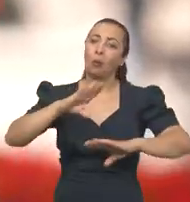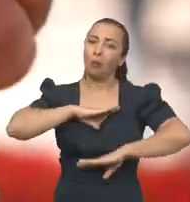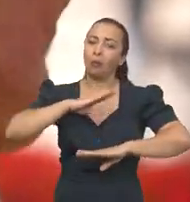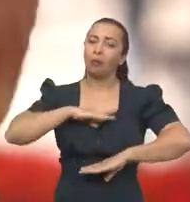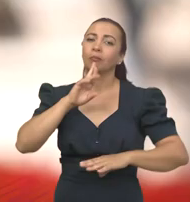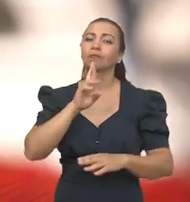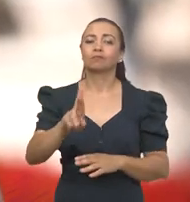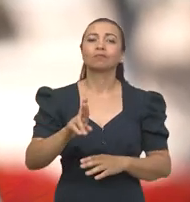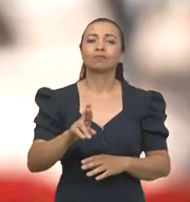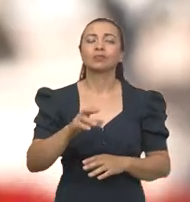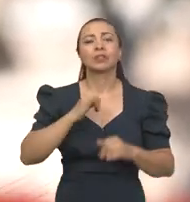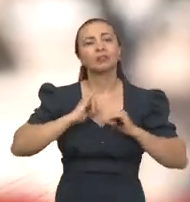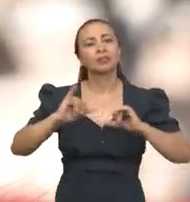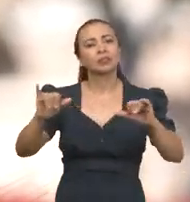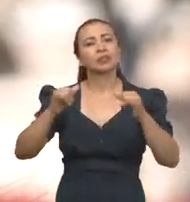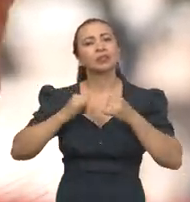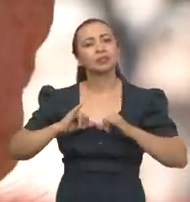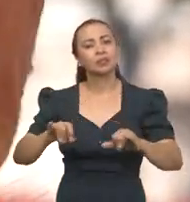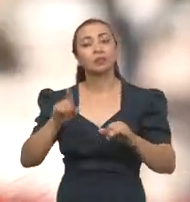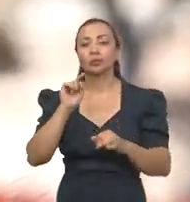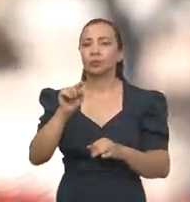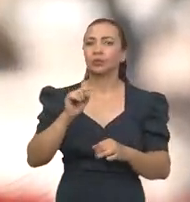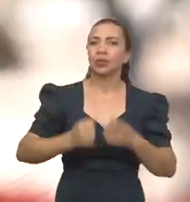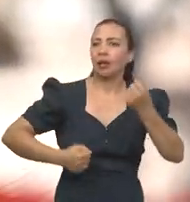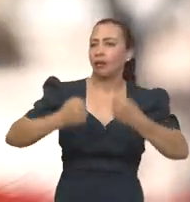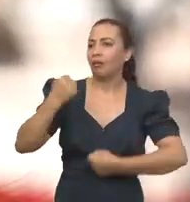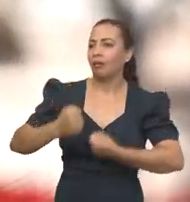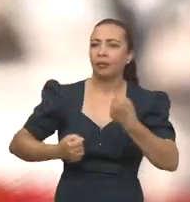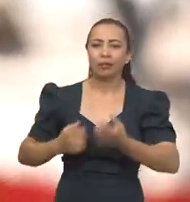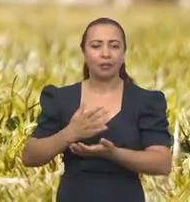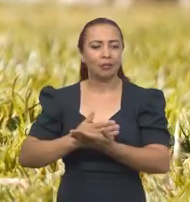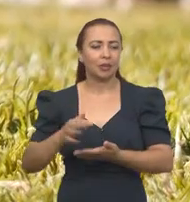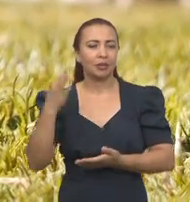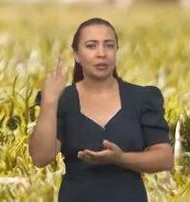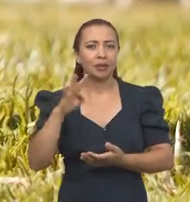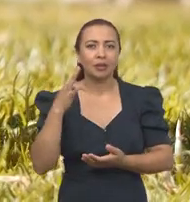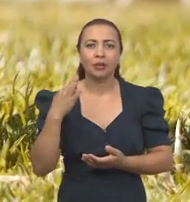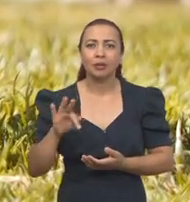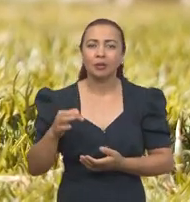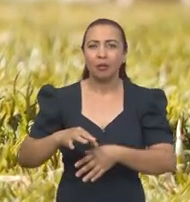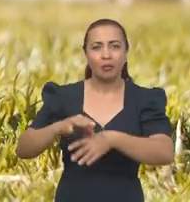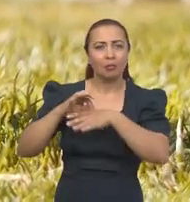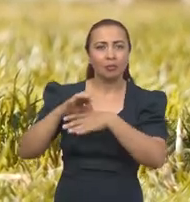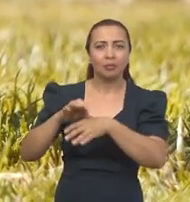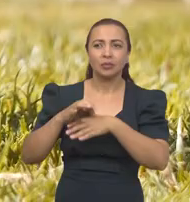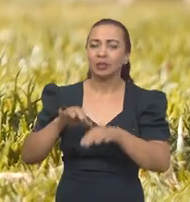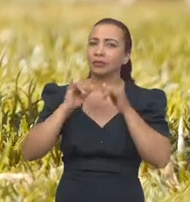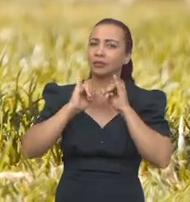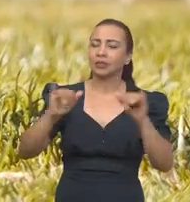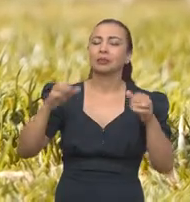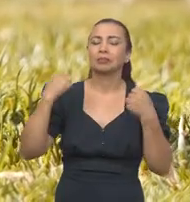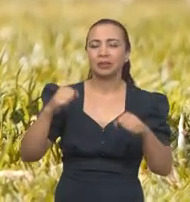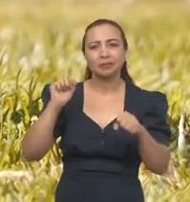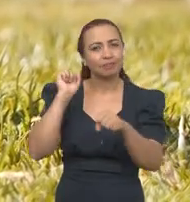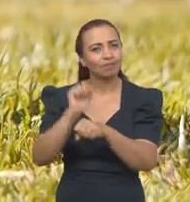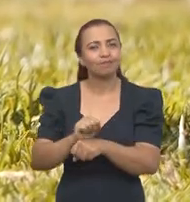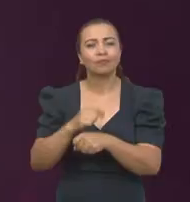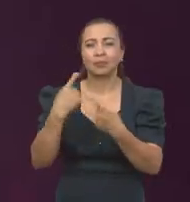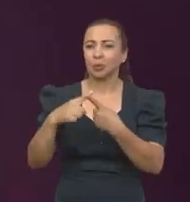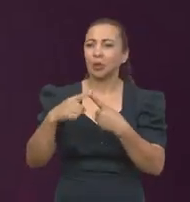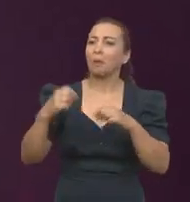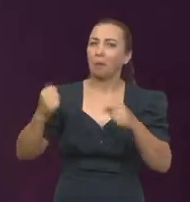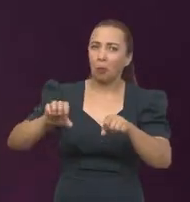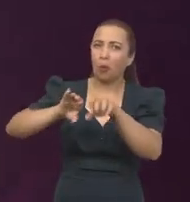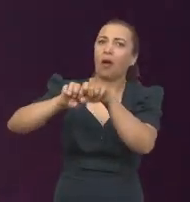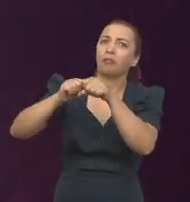questão que o campo está avisando Puxa você tá correndo né tá começando ter dor teu tô musculatura tá te avisando que pode